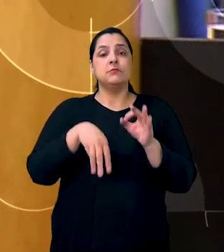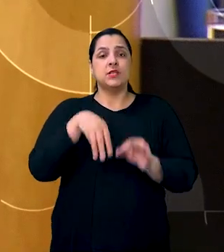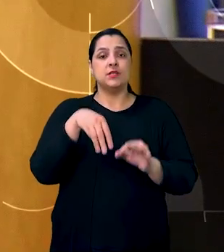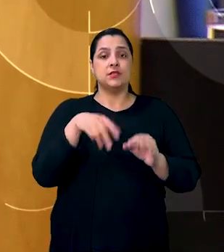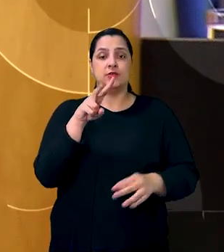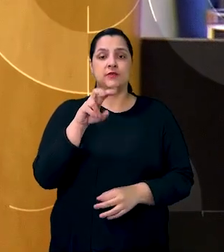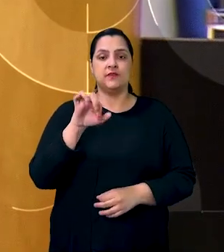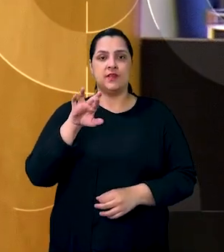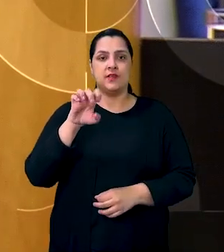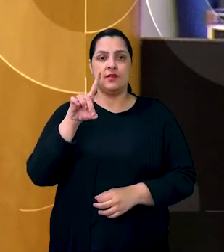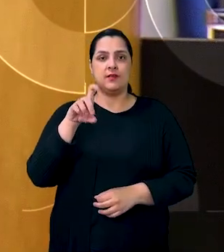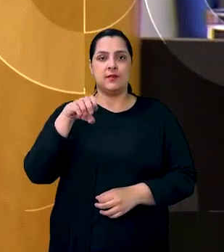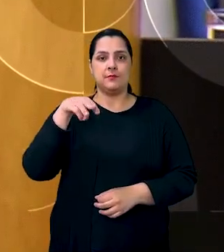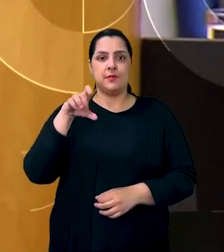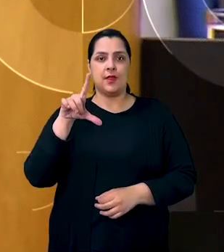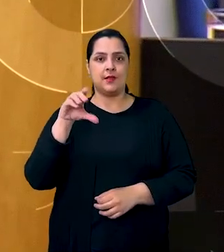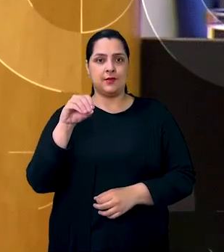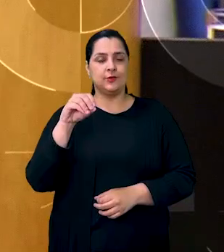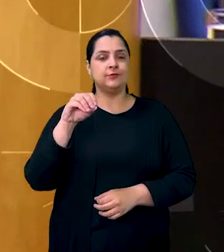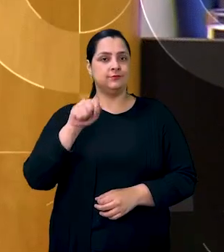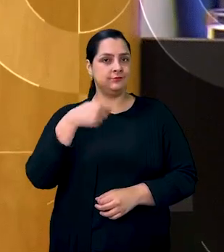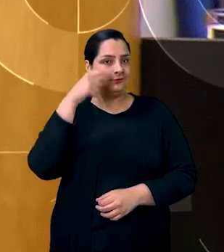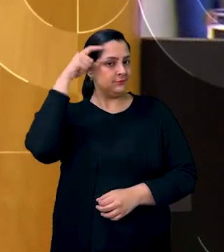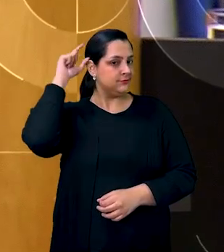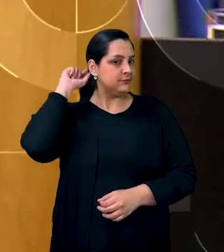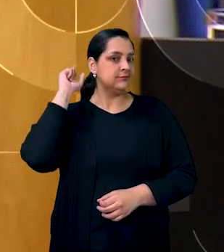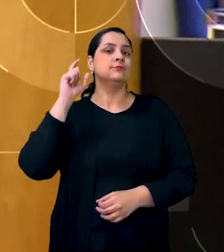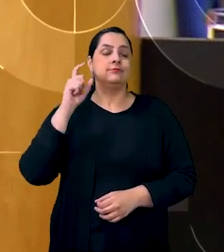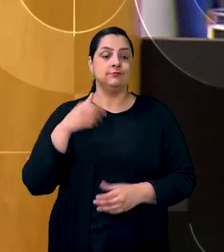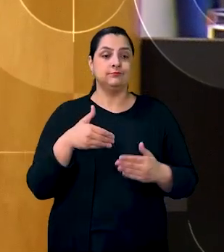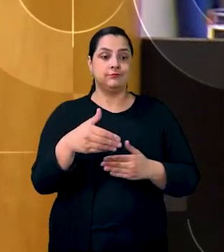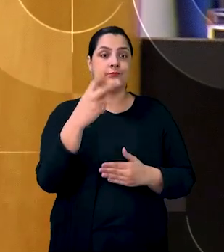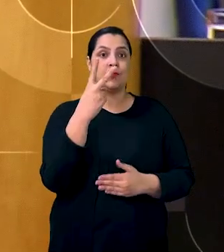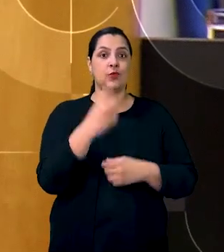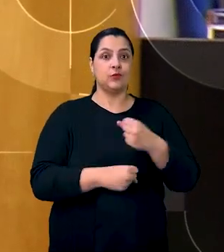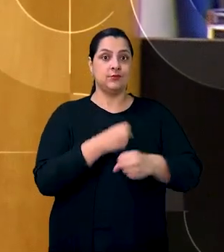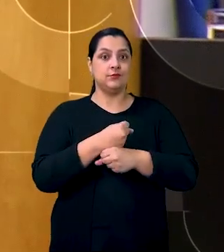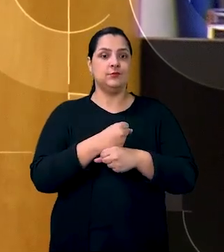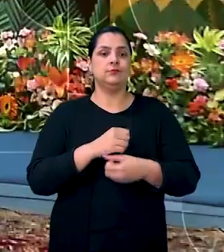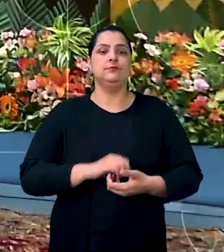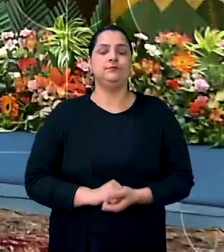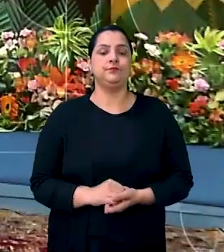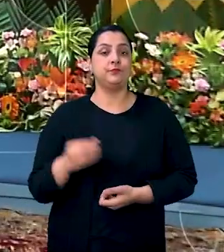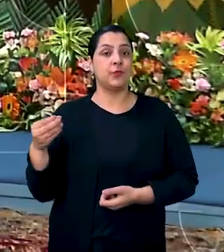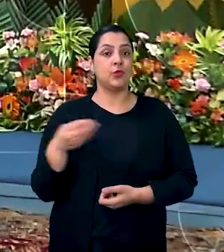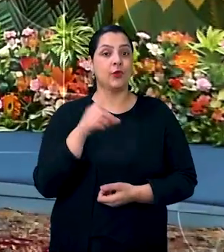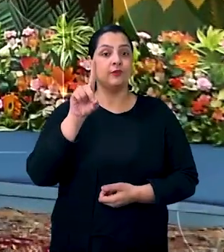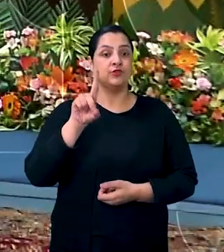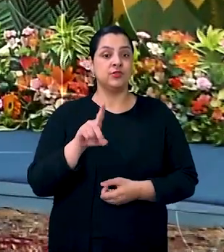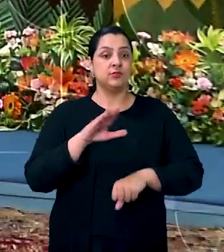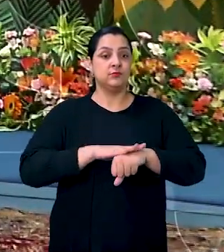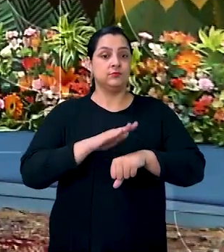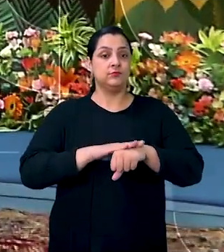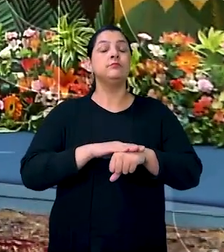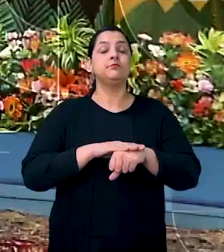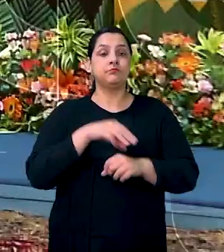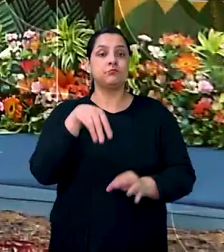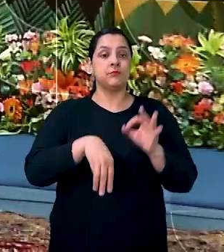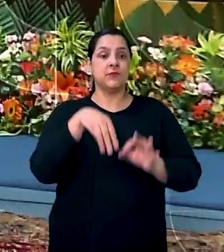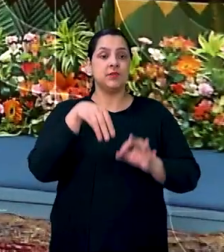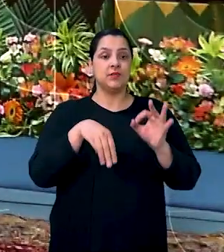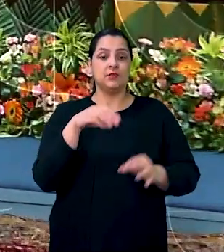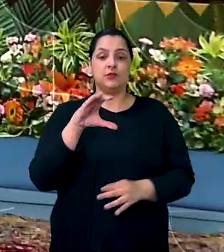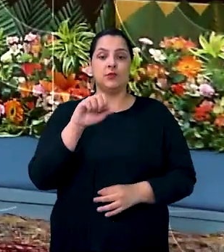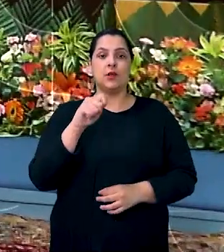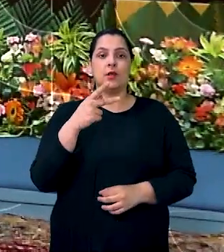ministro Vieira de Mello Filho assume a presidência do Tribunal Superior do Trabalho para os próximos 2 anos. A nova direção conta ainda com o ministro